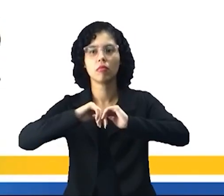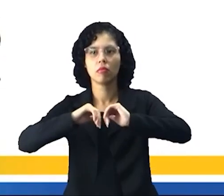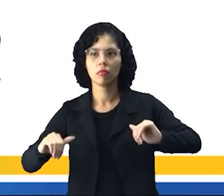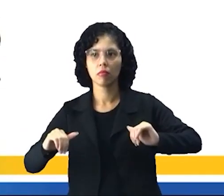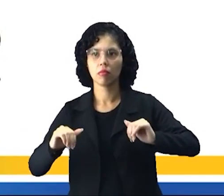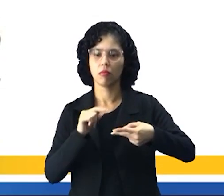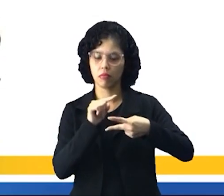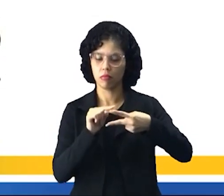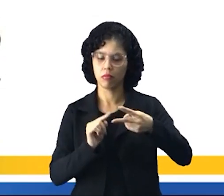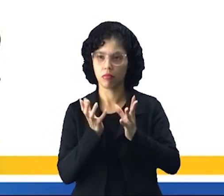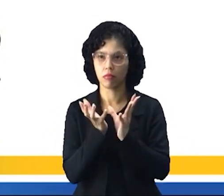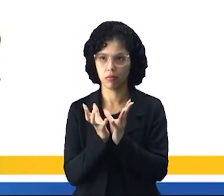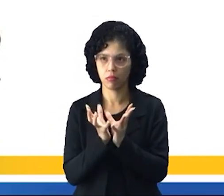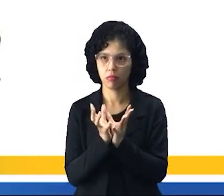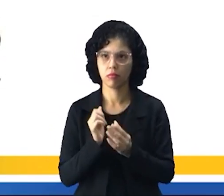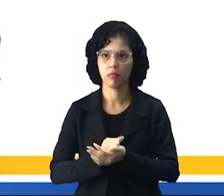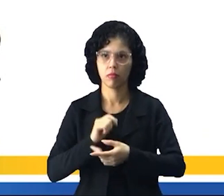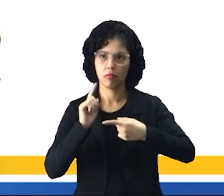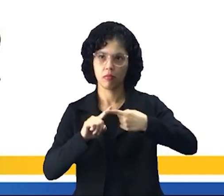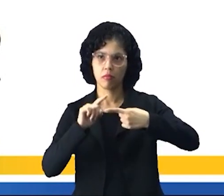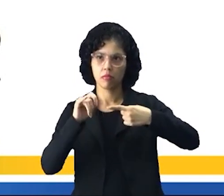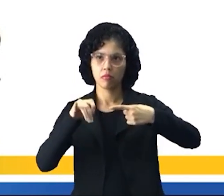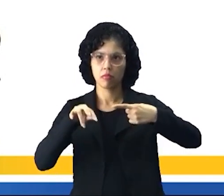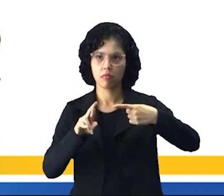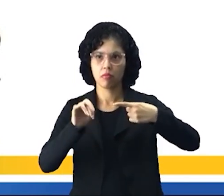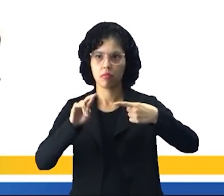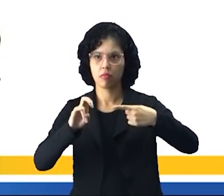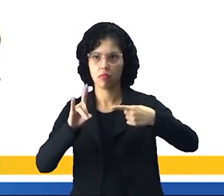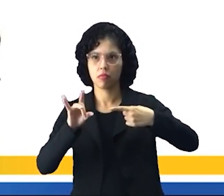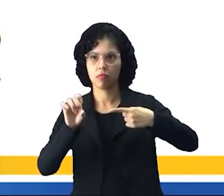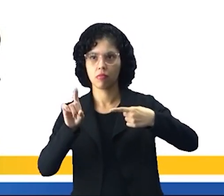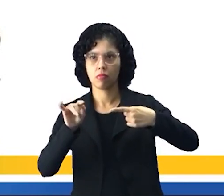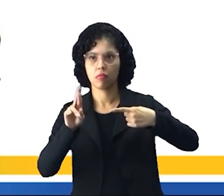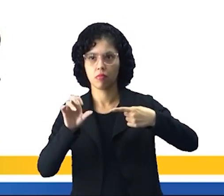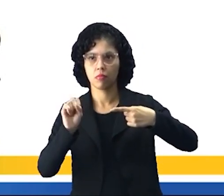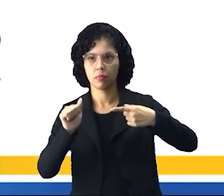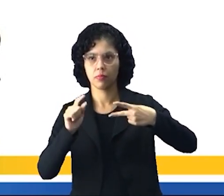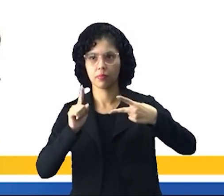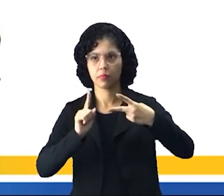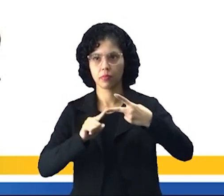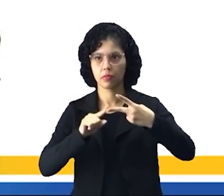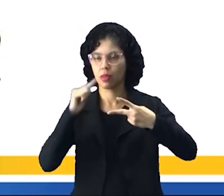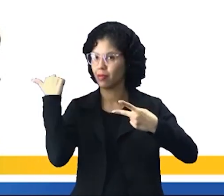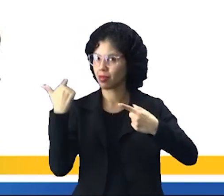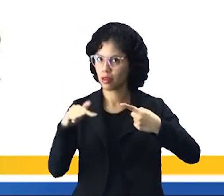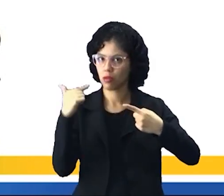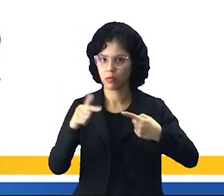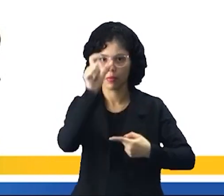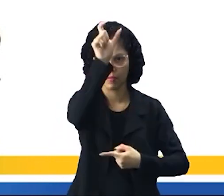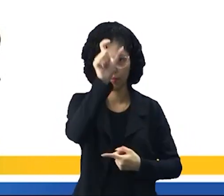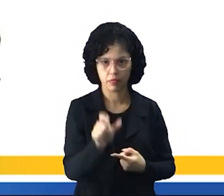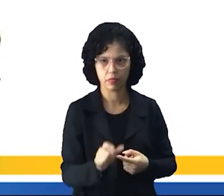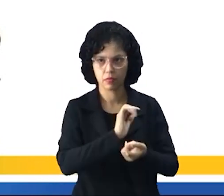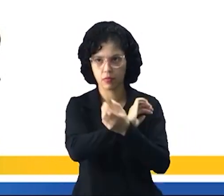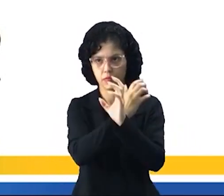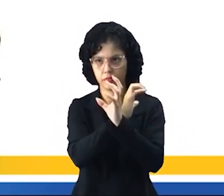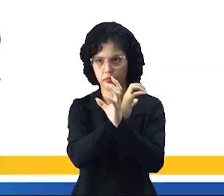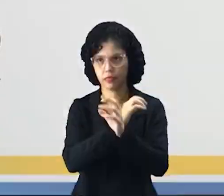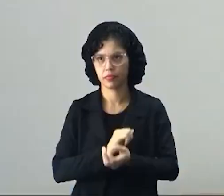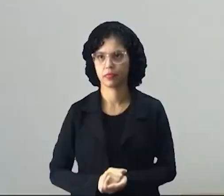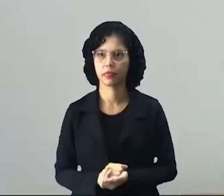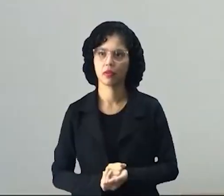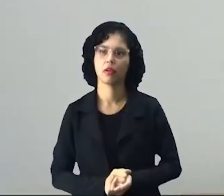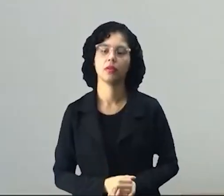em dois grandes grupos. Nós temos os animais invertebrados, aqueles que não têm ossos,